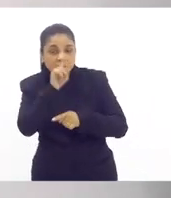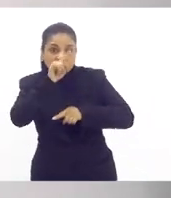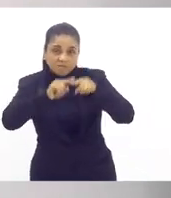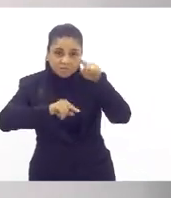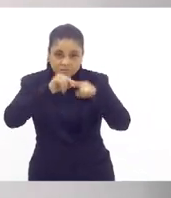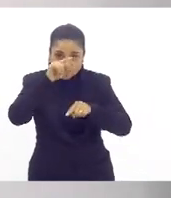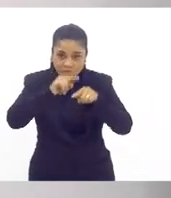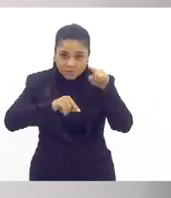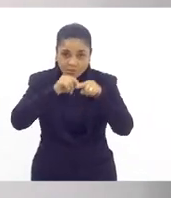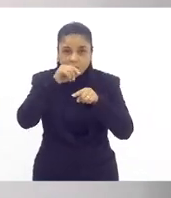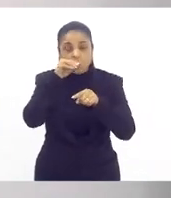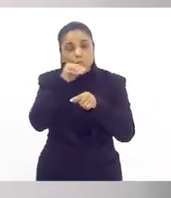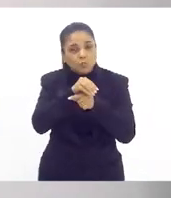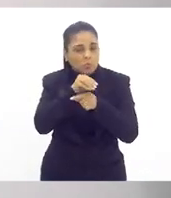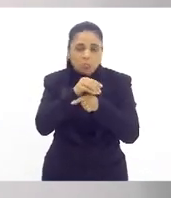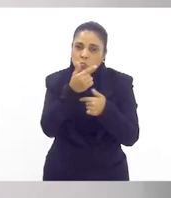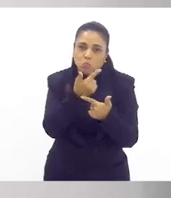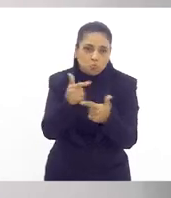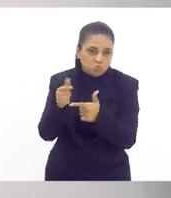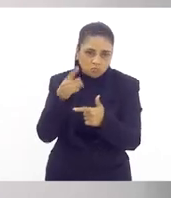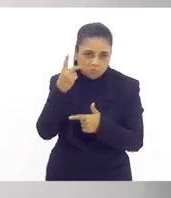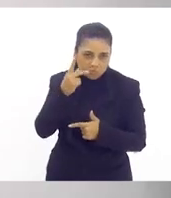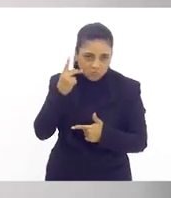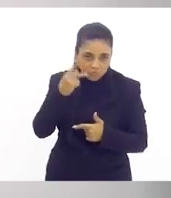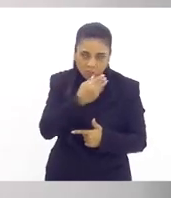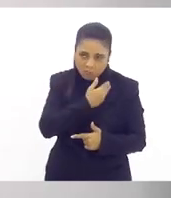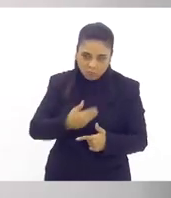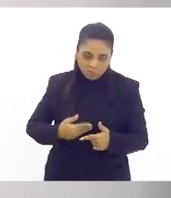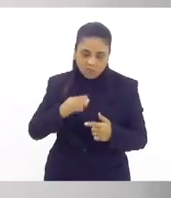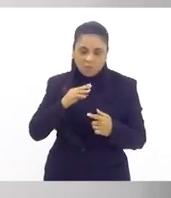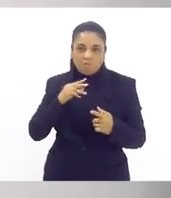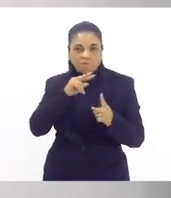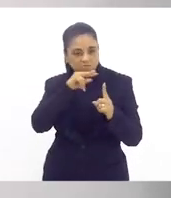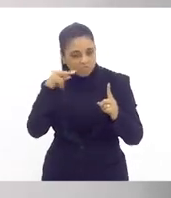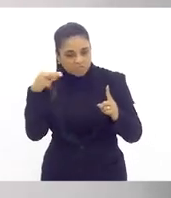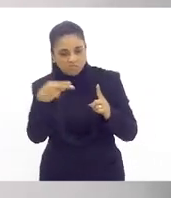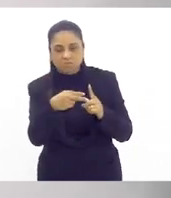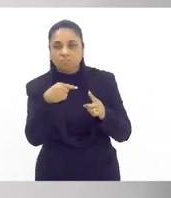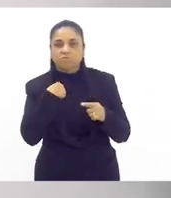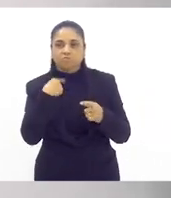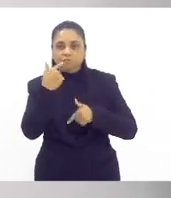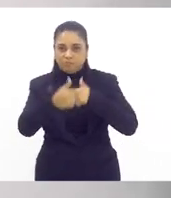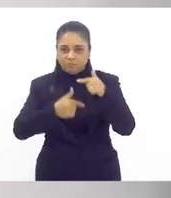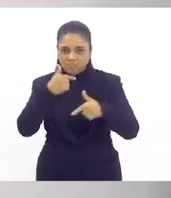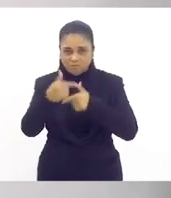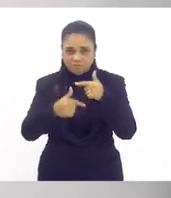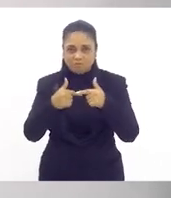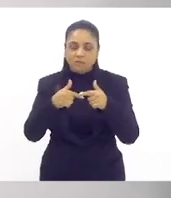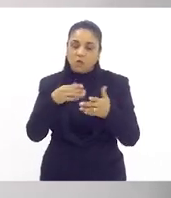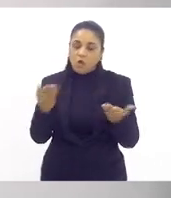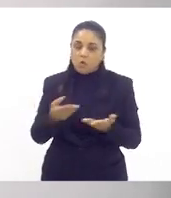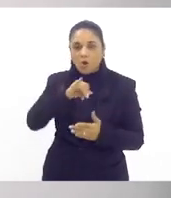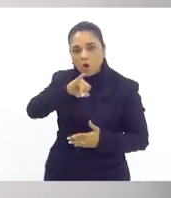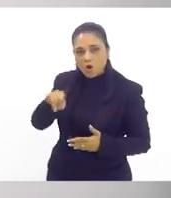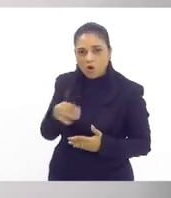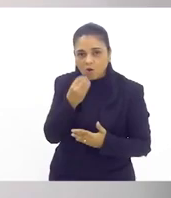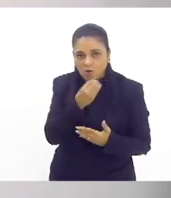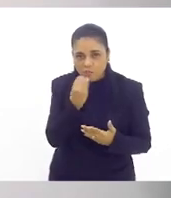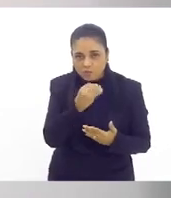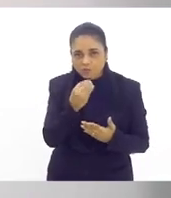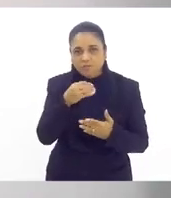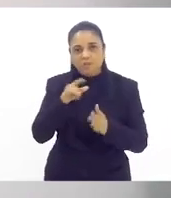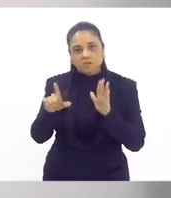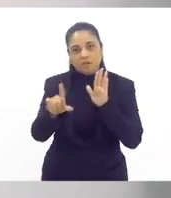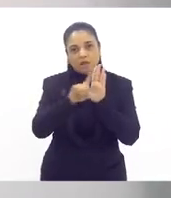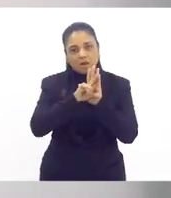nunca teve política pública voltada para ela nesse país Então eu acho que a gente tem uma boa oportunidade agora com a lei